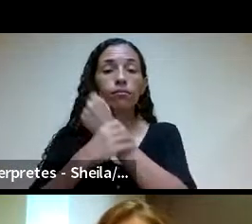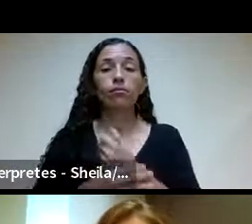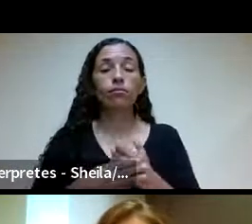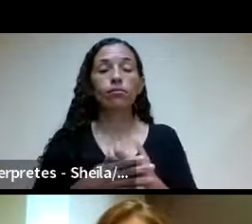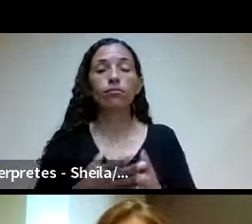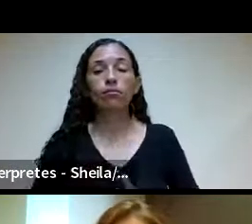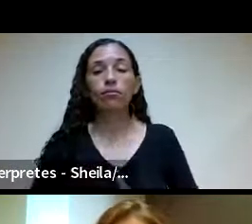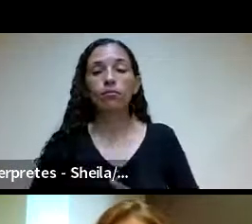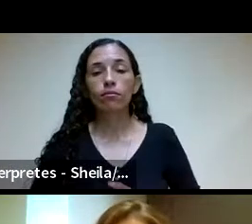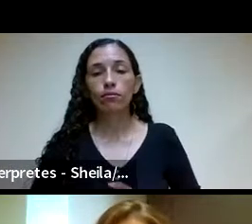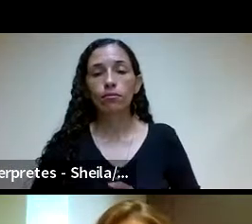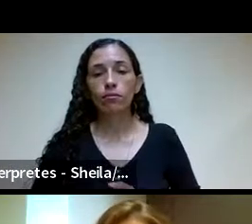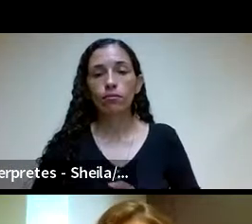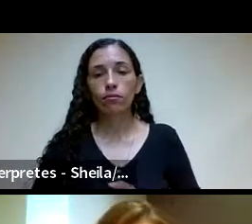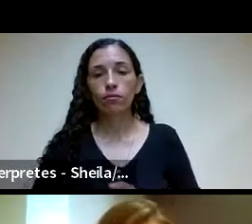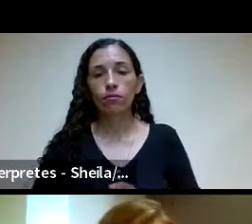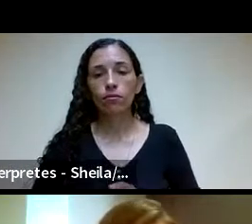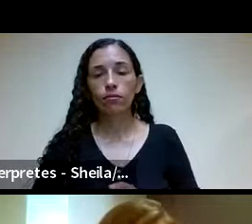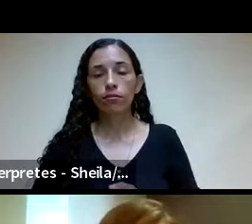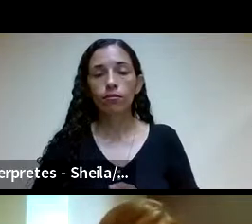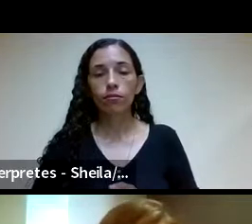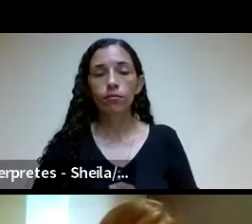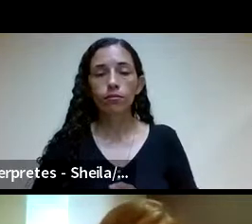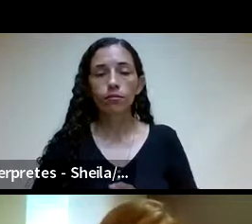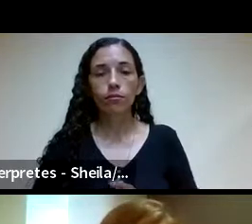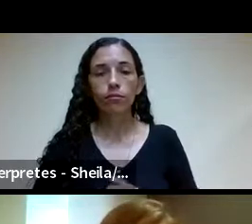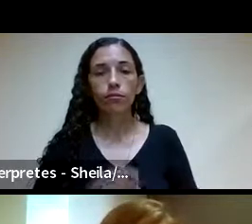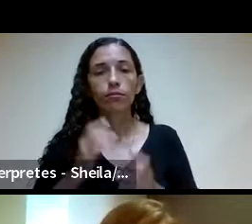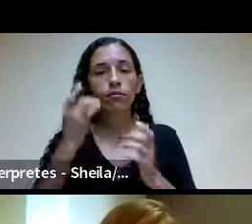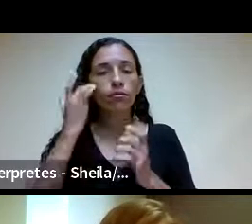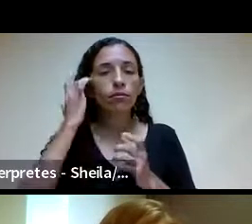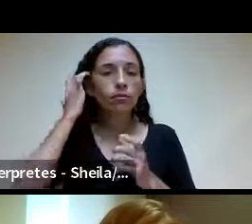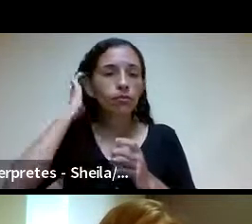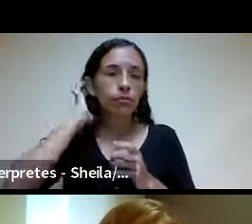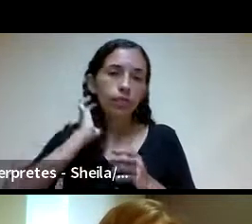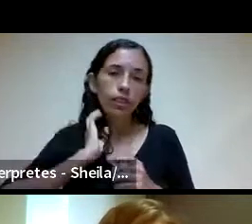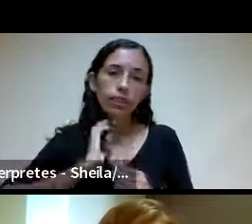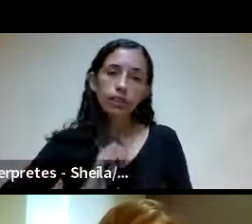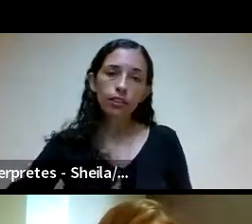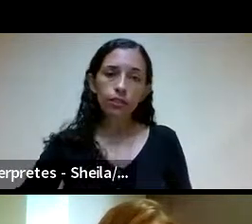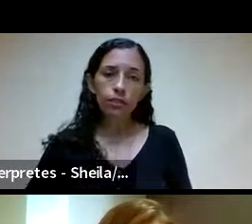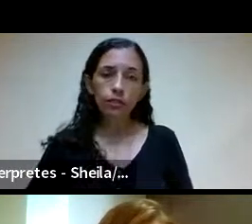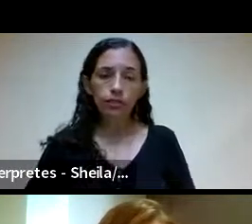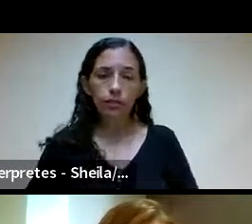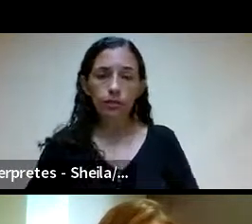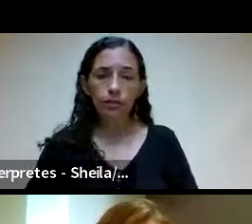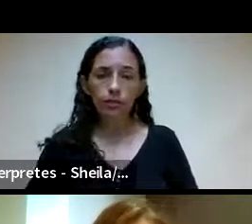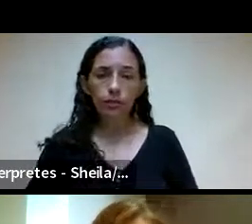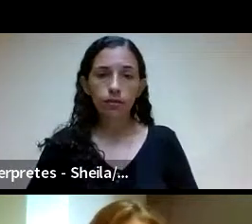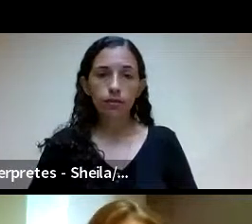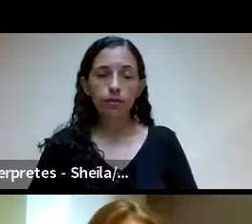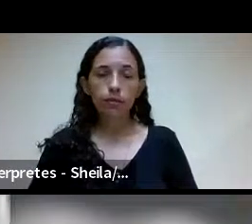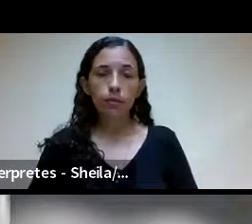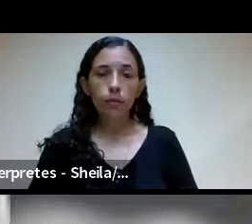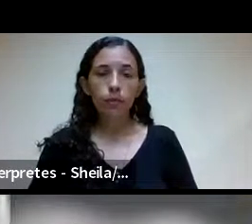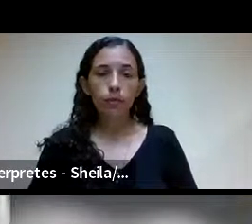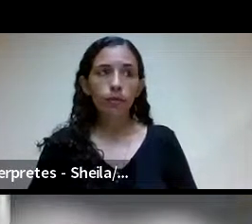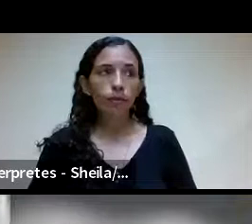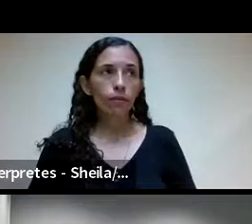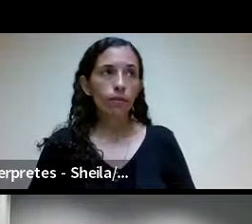Advogado, excelentíssimo, né? Excelentíssimo magistrado, né, do Tribunal Regional Eleitoral do Rio Grande do Norte, a quem eu saúdo na pessoa do